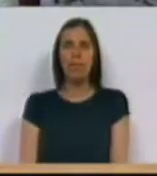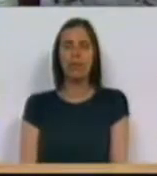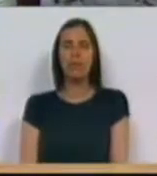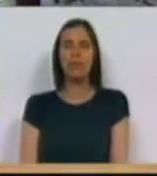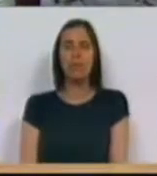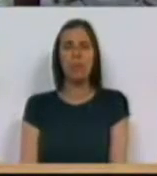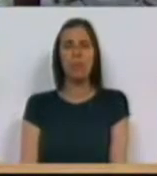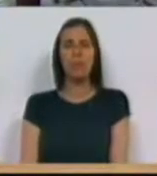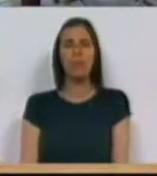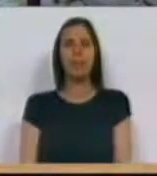Obrigado.